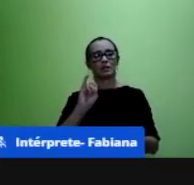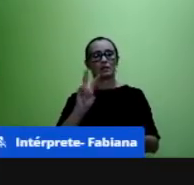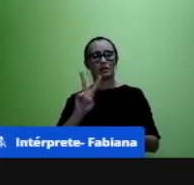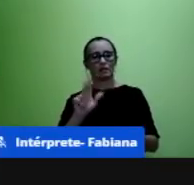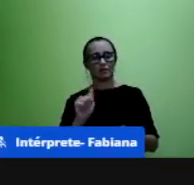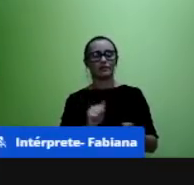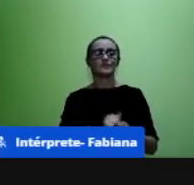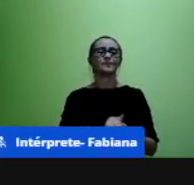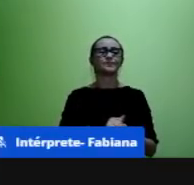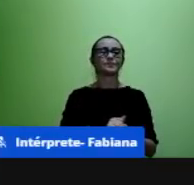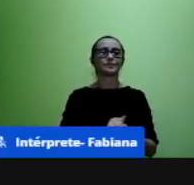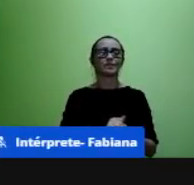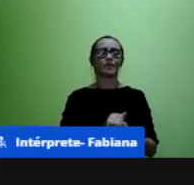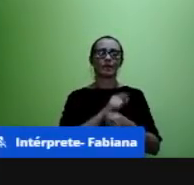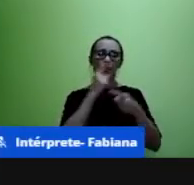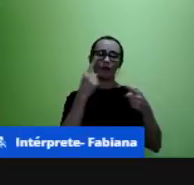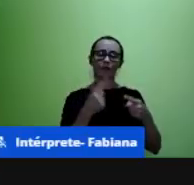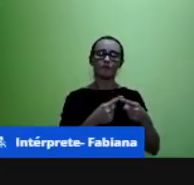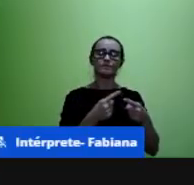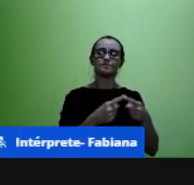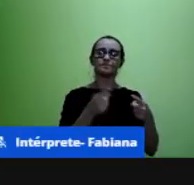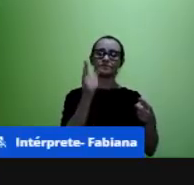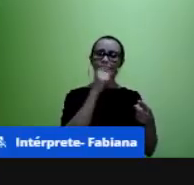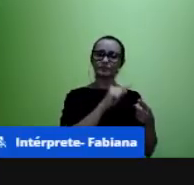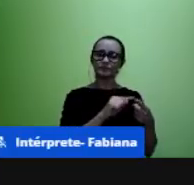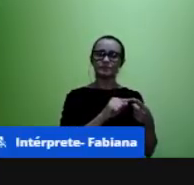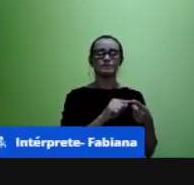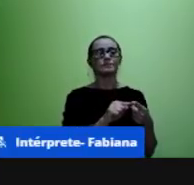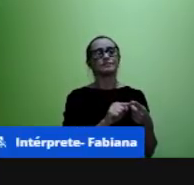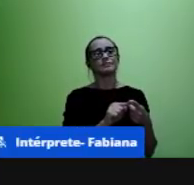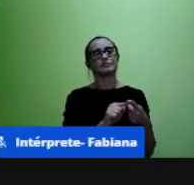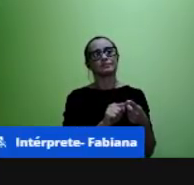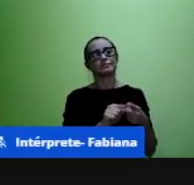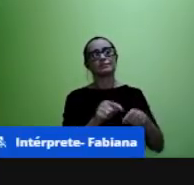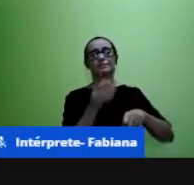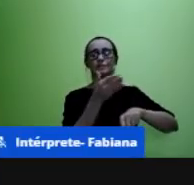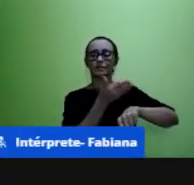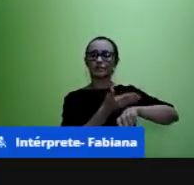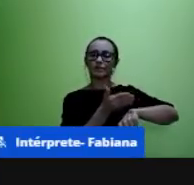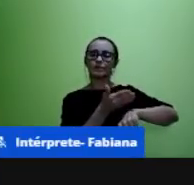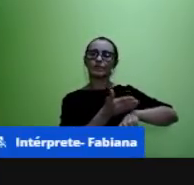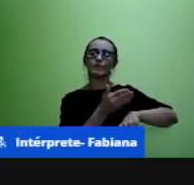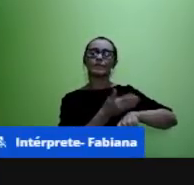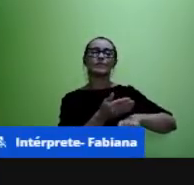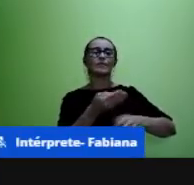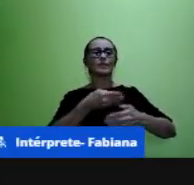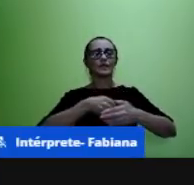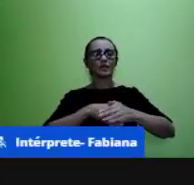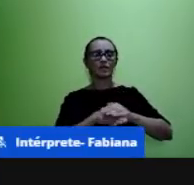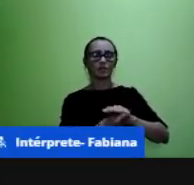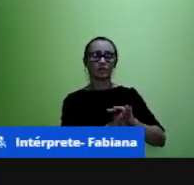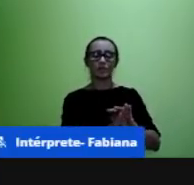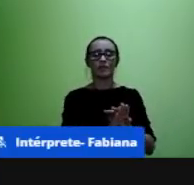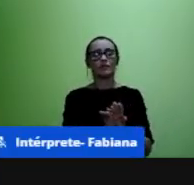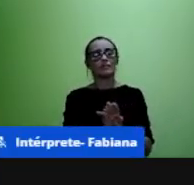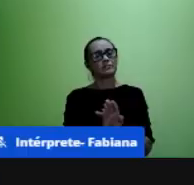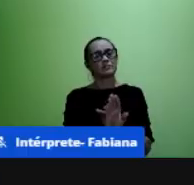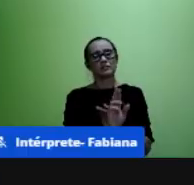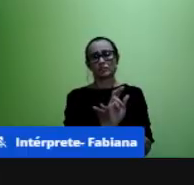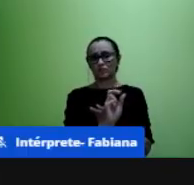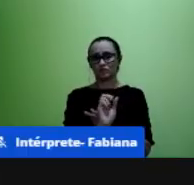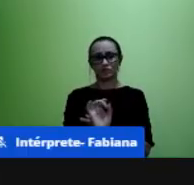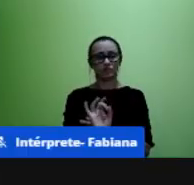qualitativa? Porque, por nossa prática, nós estávamos acostumados só a colocar notas, né, em cima